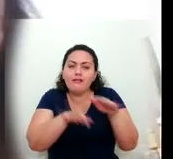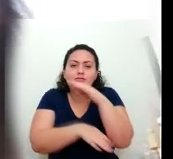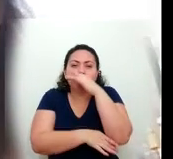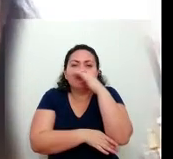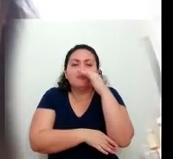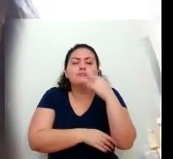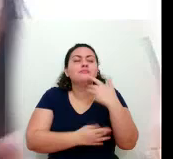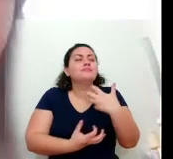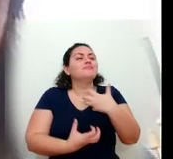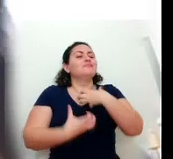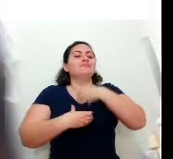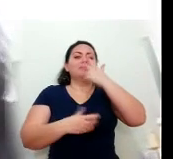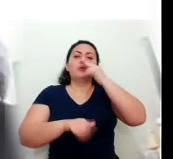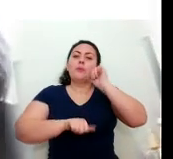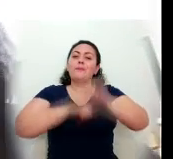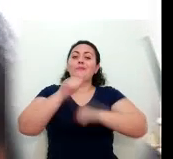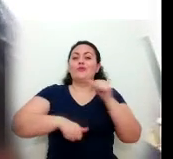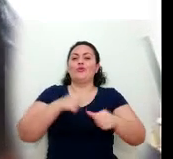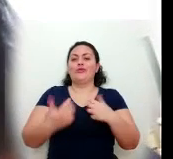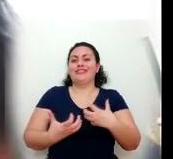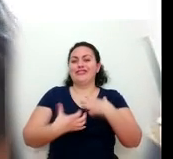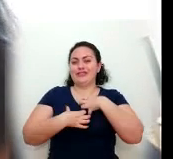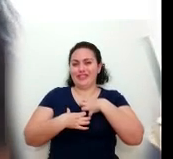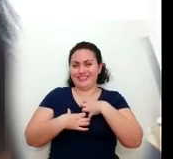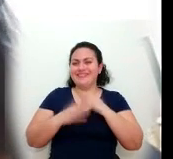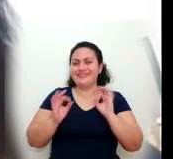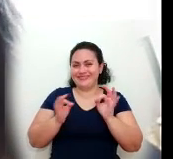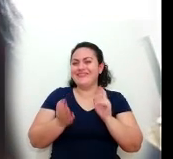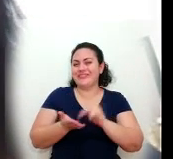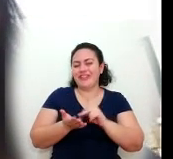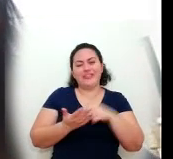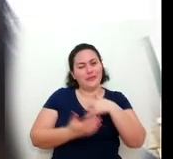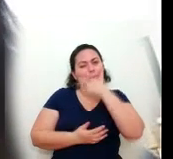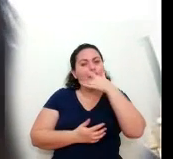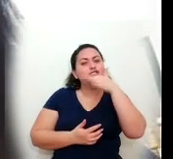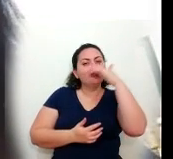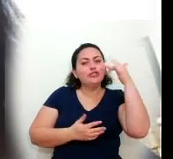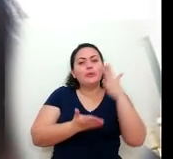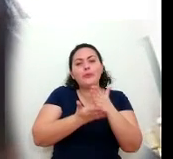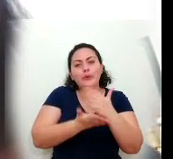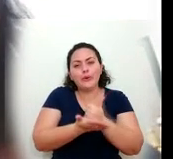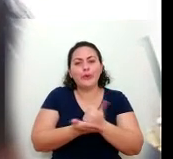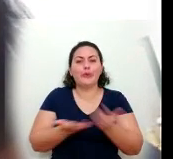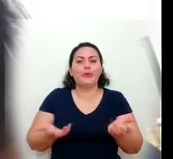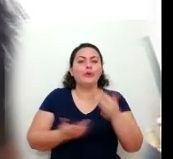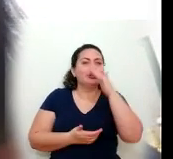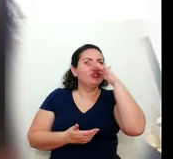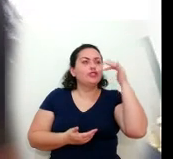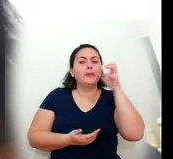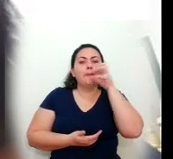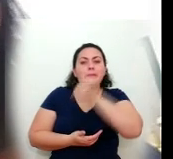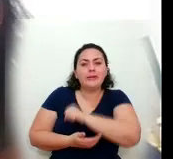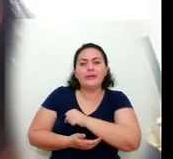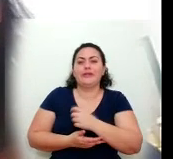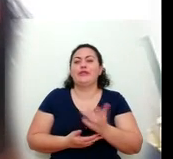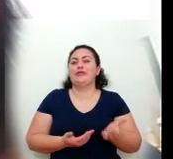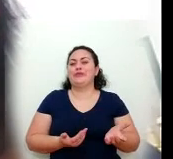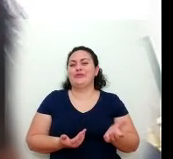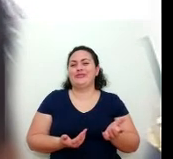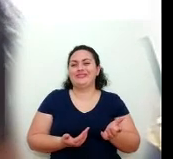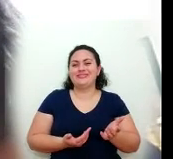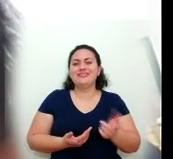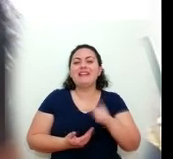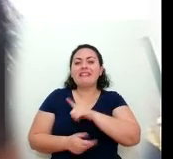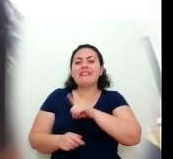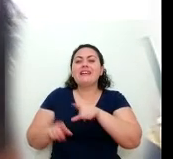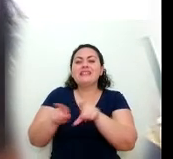pouquinho que seja, já né, um mudar de ares, literalmente. Então, acho que um cheiro de bolo, né, um cheiro de